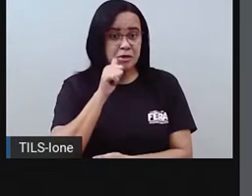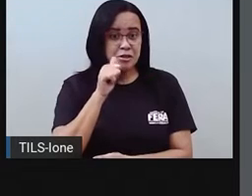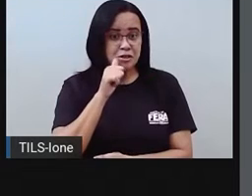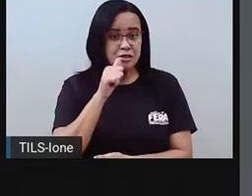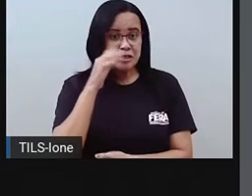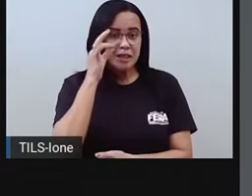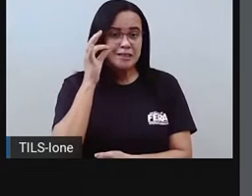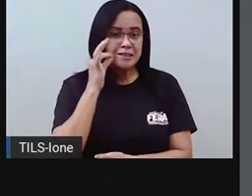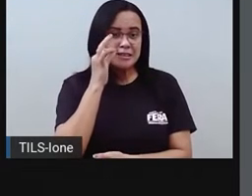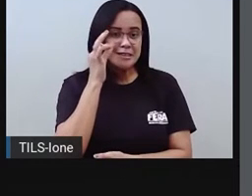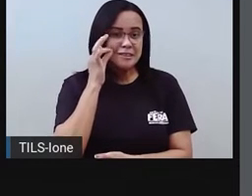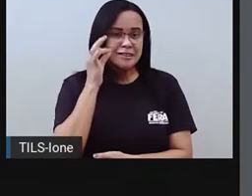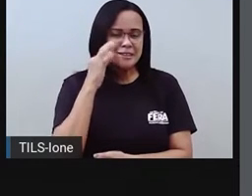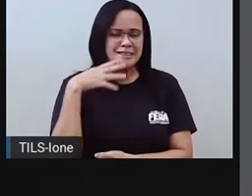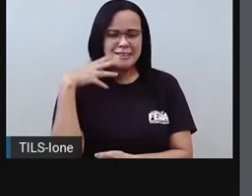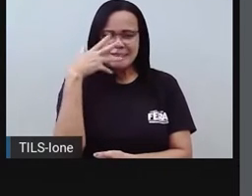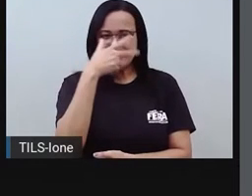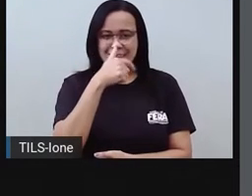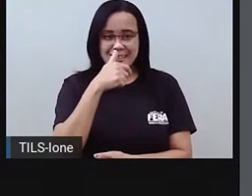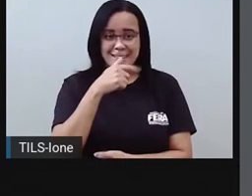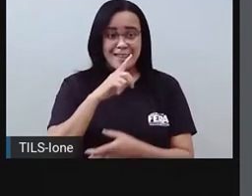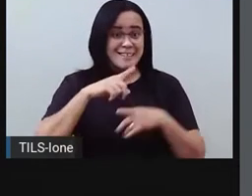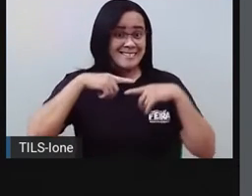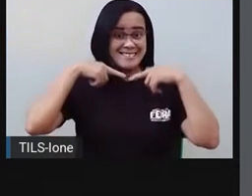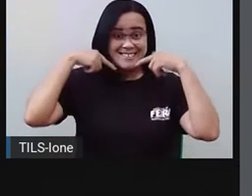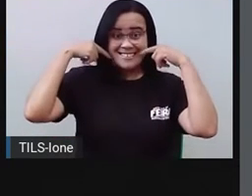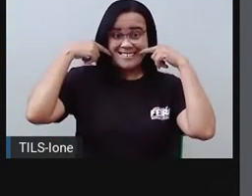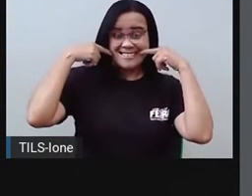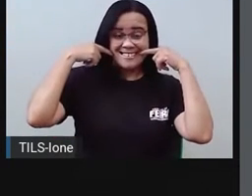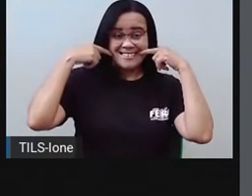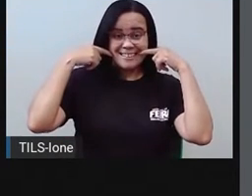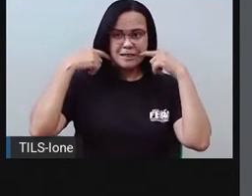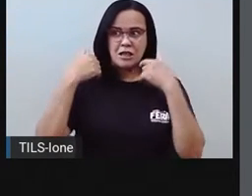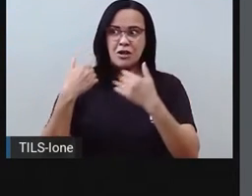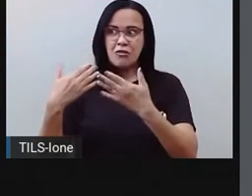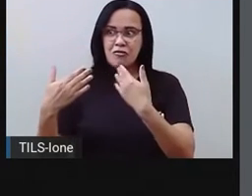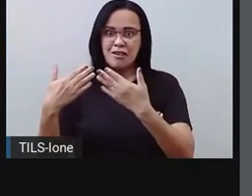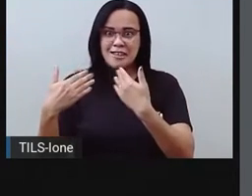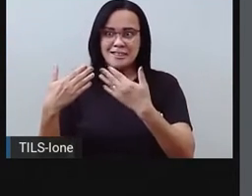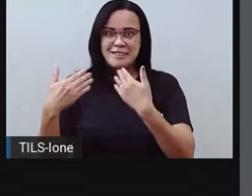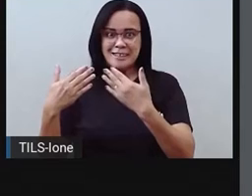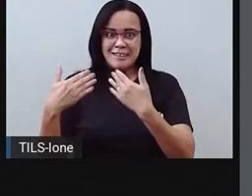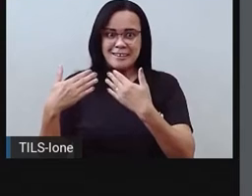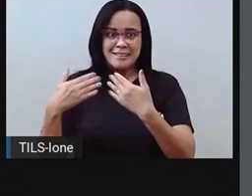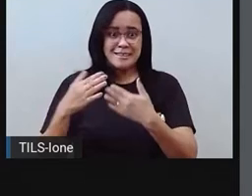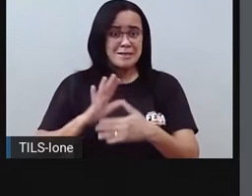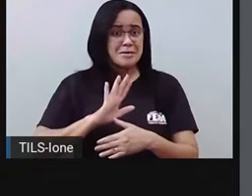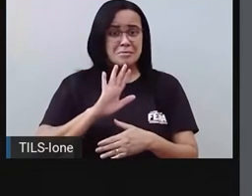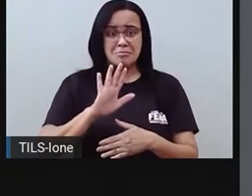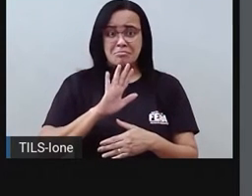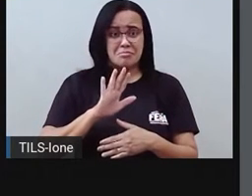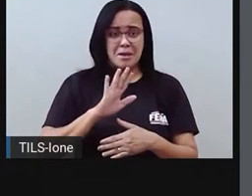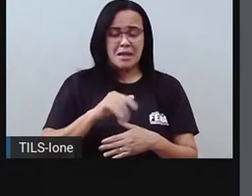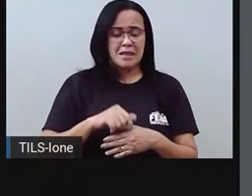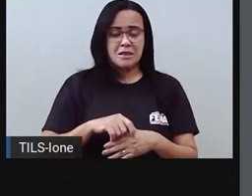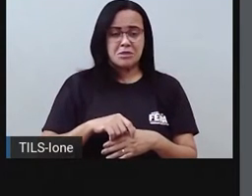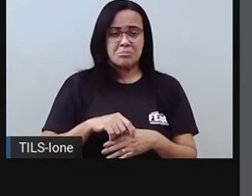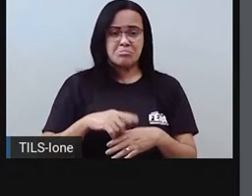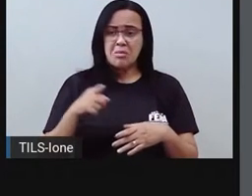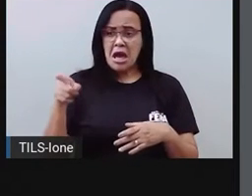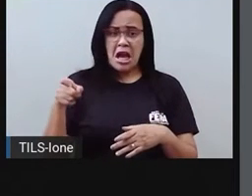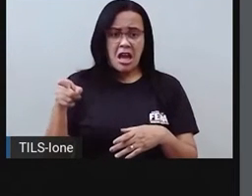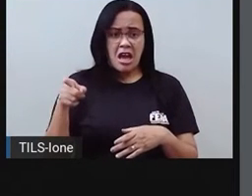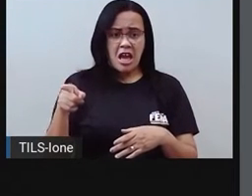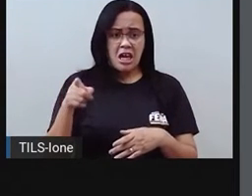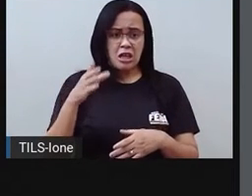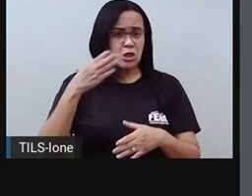sardenta, uma graça. Esboçou um sorriso e tentou puxar assunto. Mas estava tão acostumado a ficar